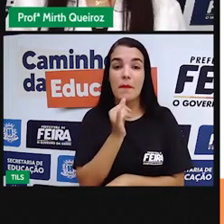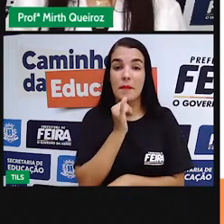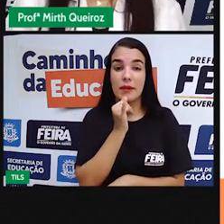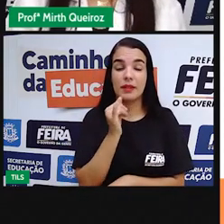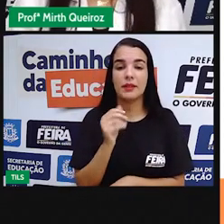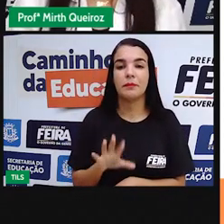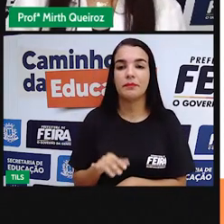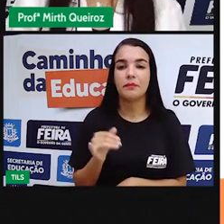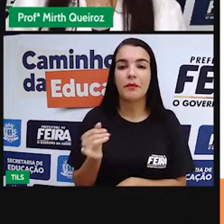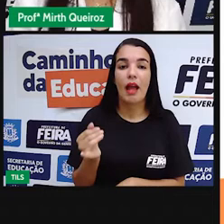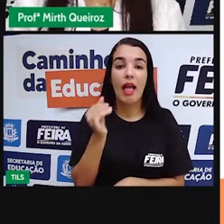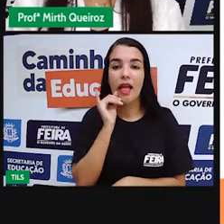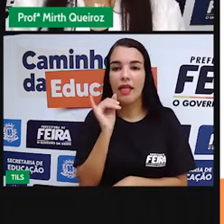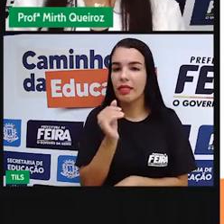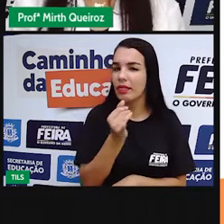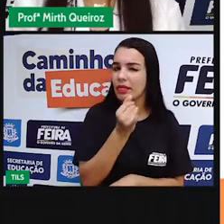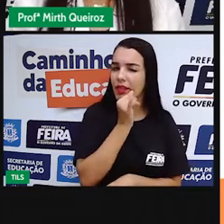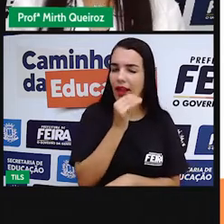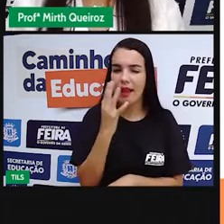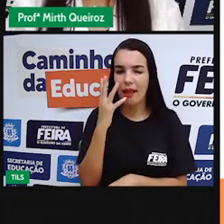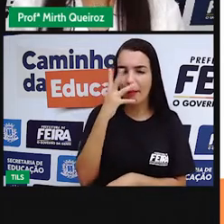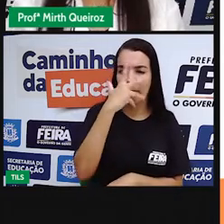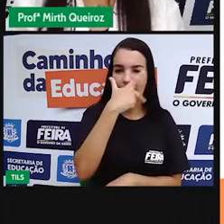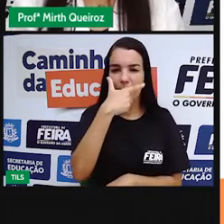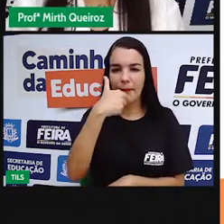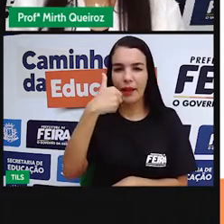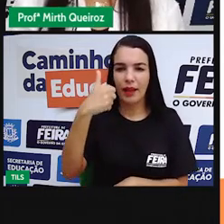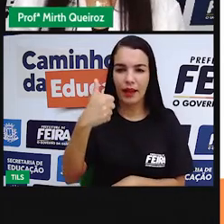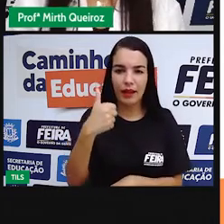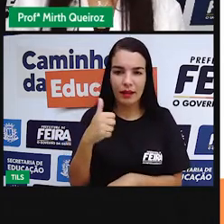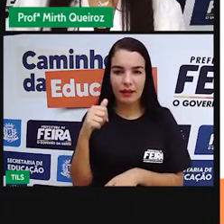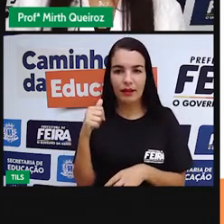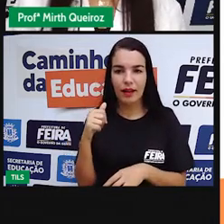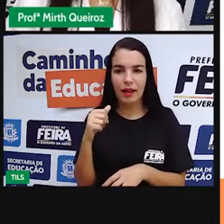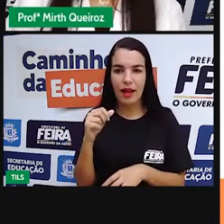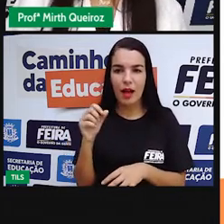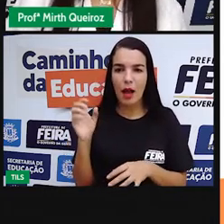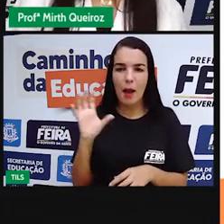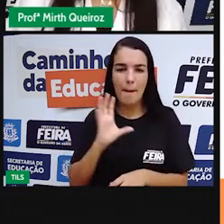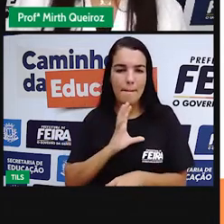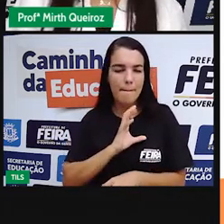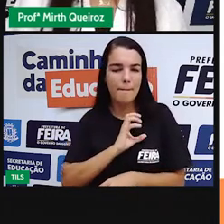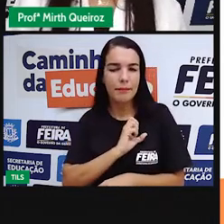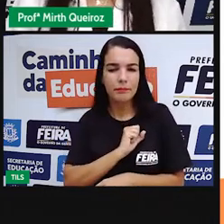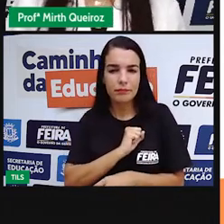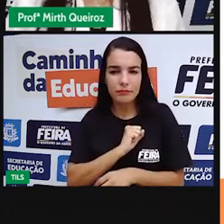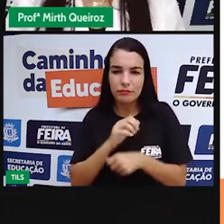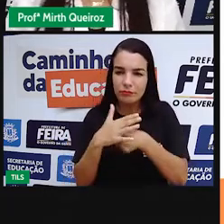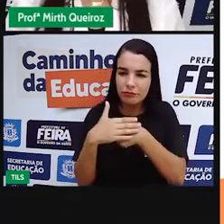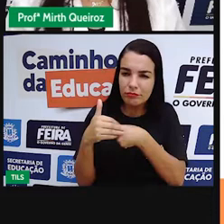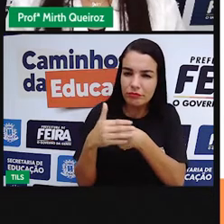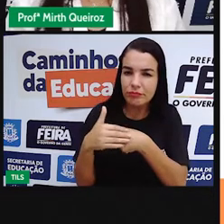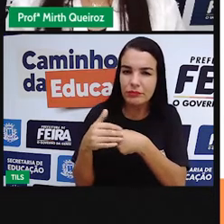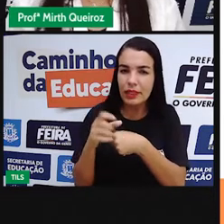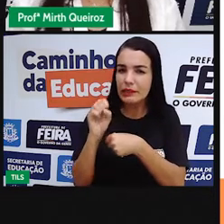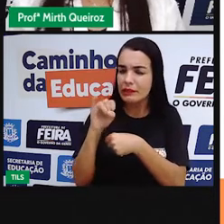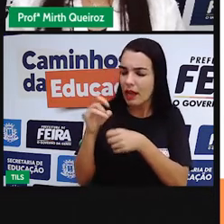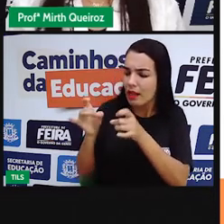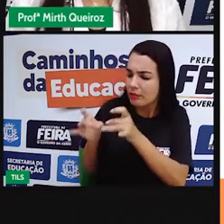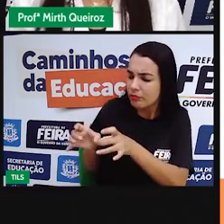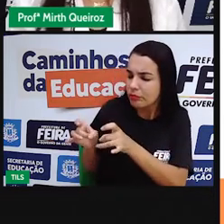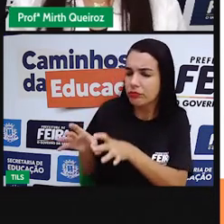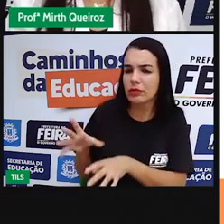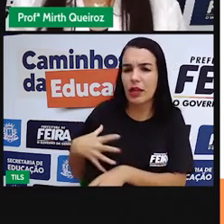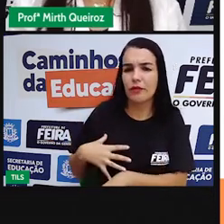Itália Bela, mostre-se gentil, não abandone seus filhos, senão eles se vão todos para o